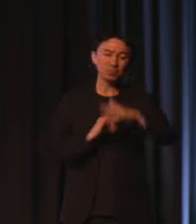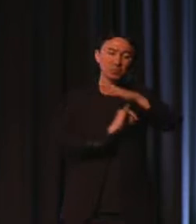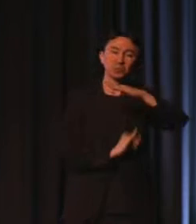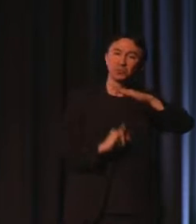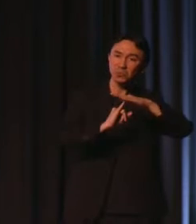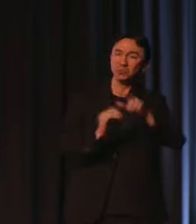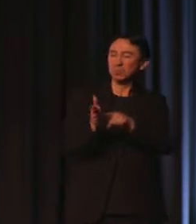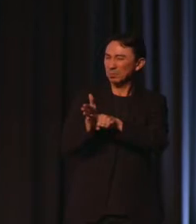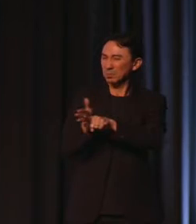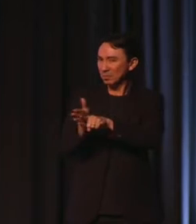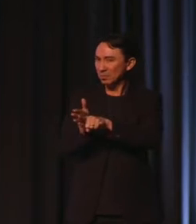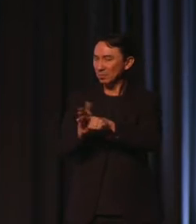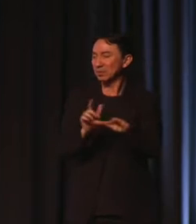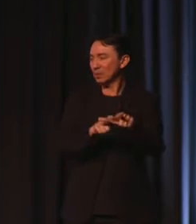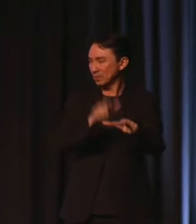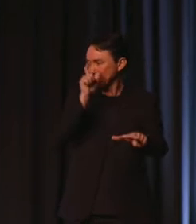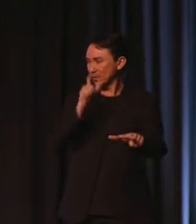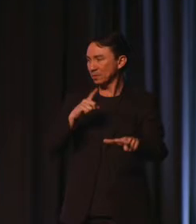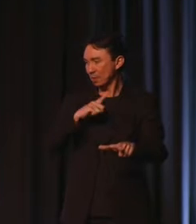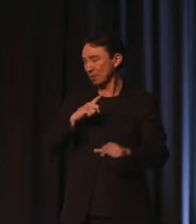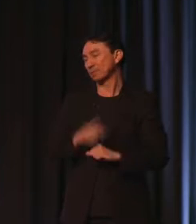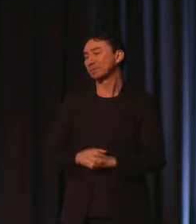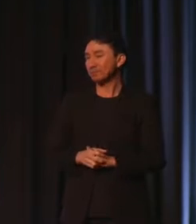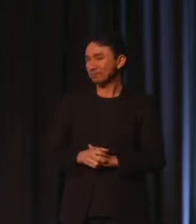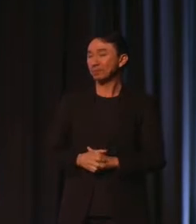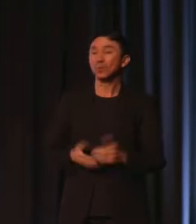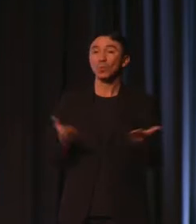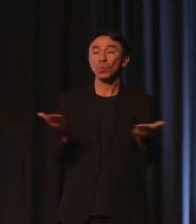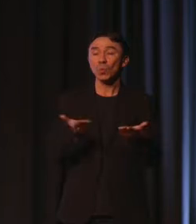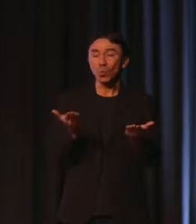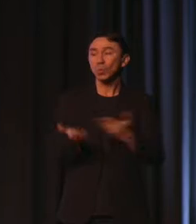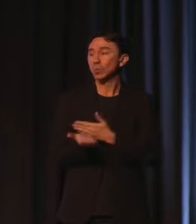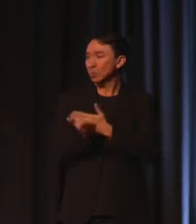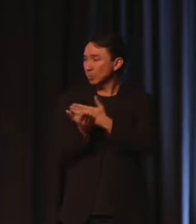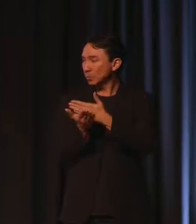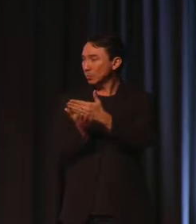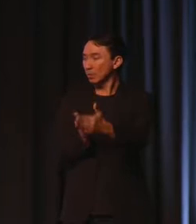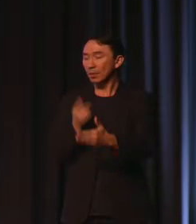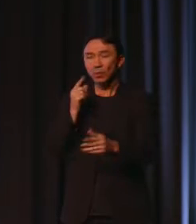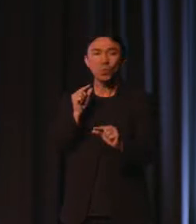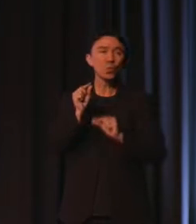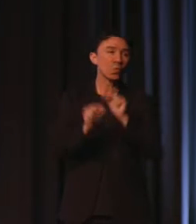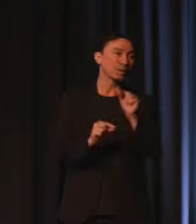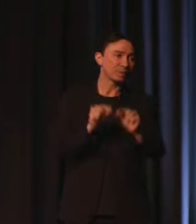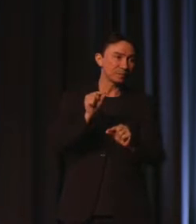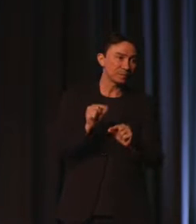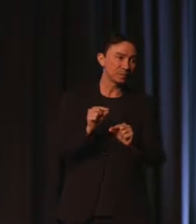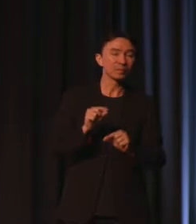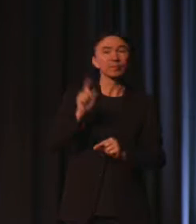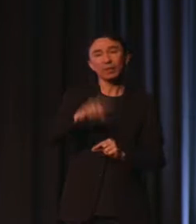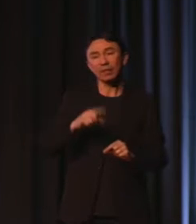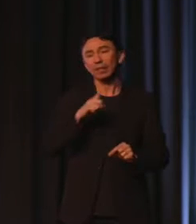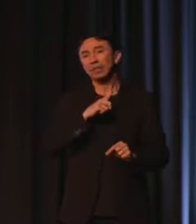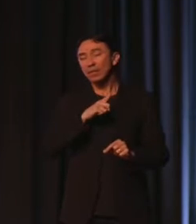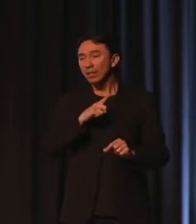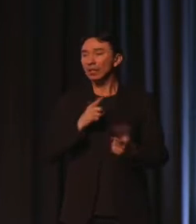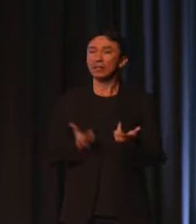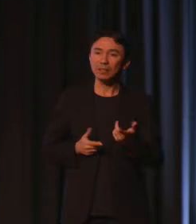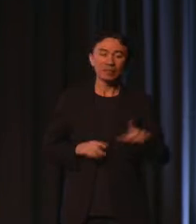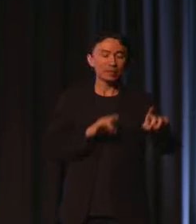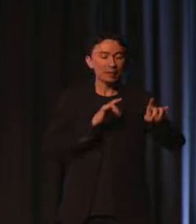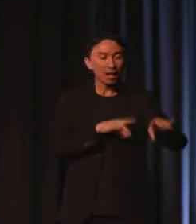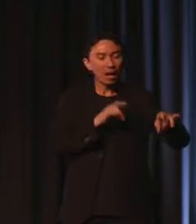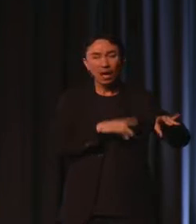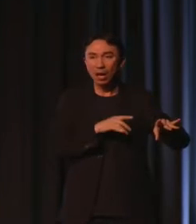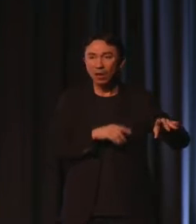que trabalha em diversos setores ali. Então, começando um pouquinho, a ideia é entender um pouco da metodologia